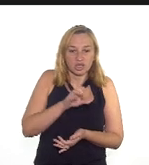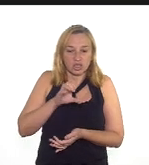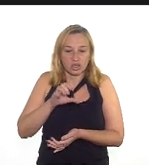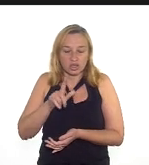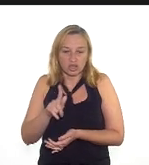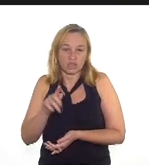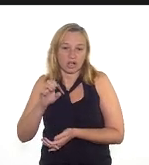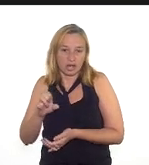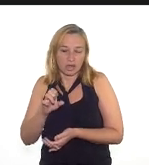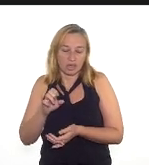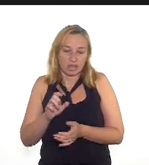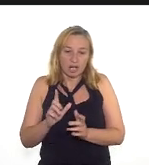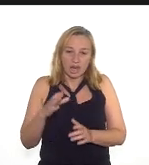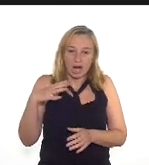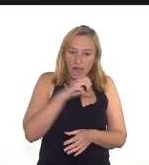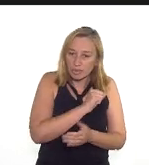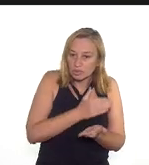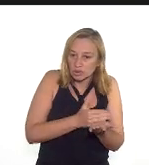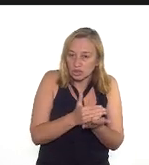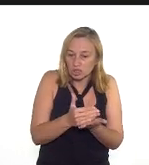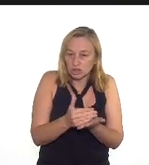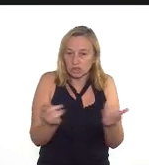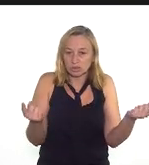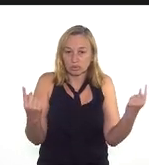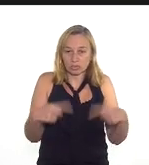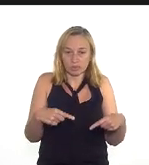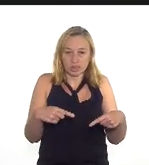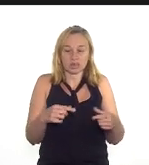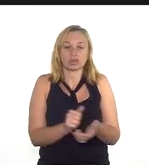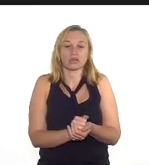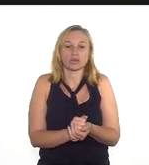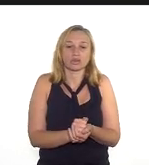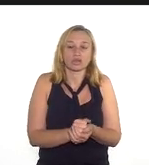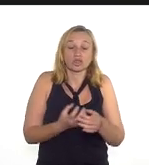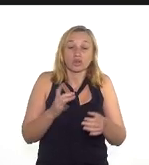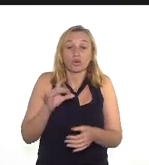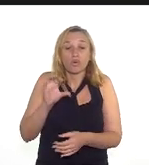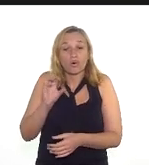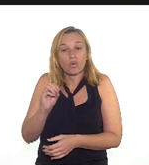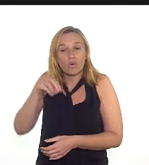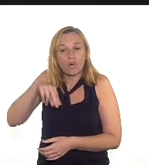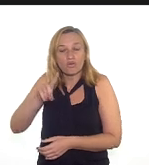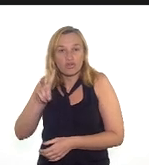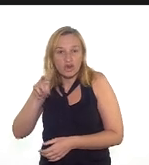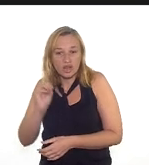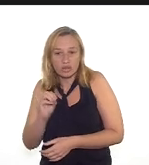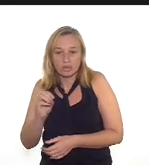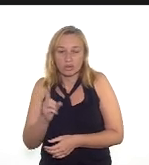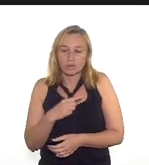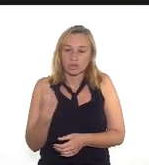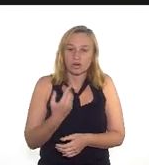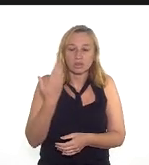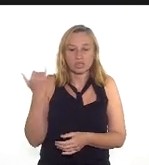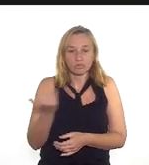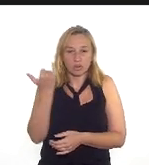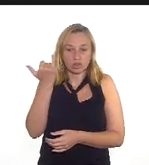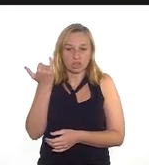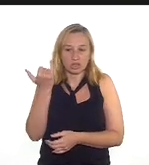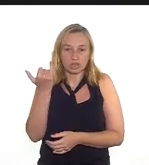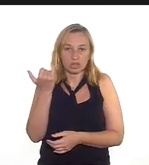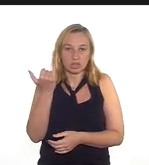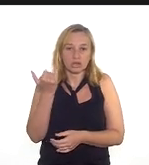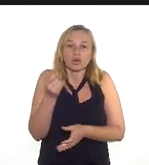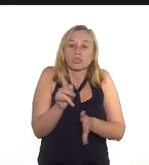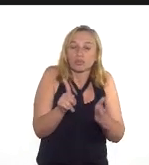ela participou logo do início dessa confecção desse convênio? Porque um dos pontos para nós muito importante, inclusive